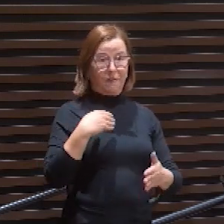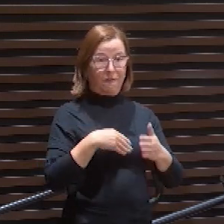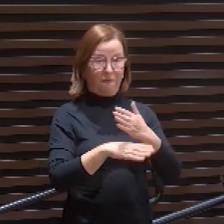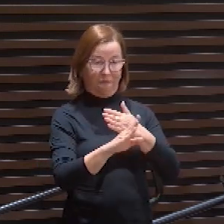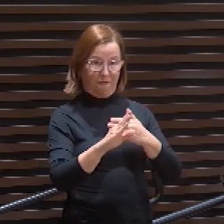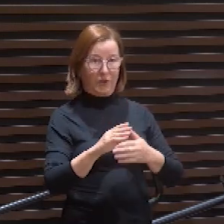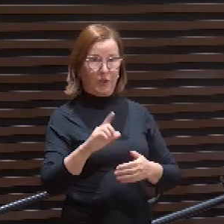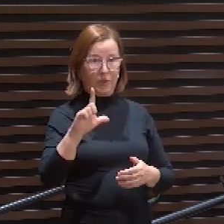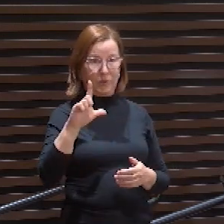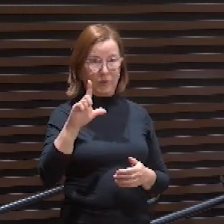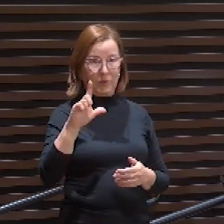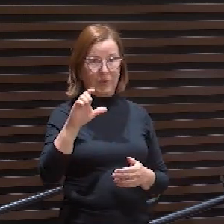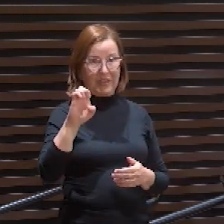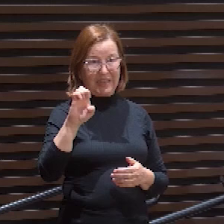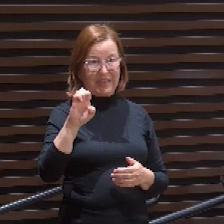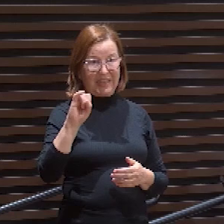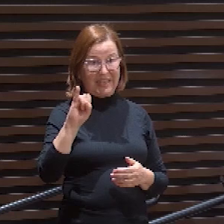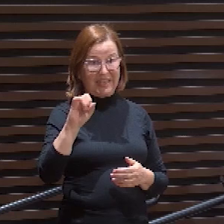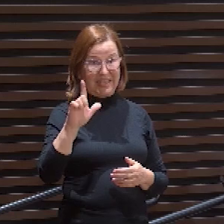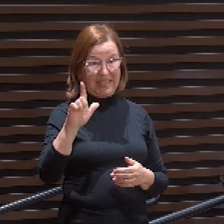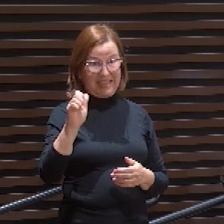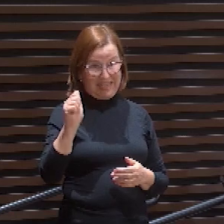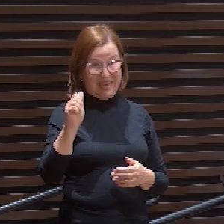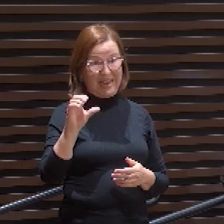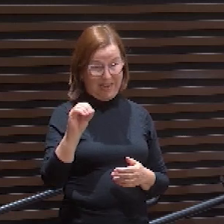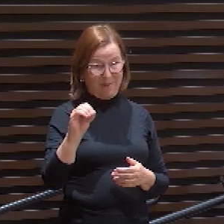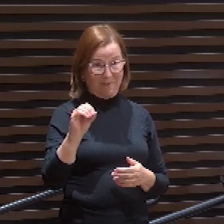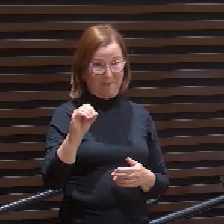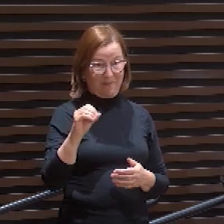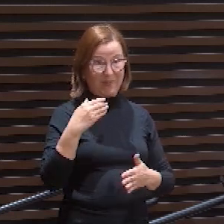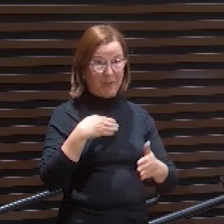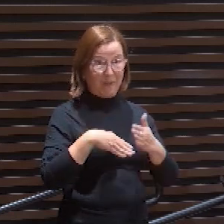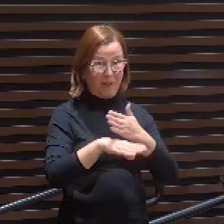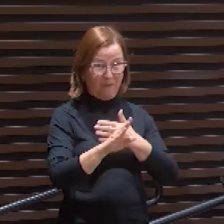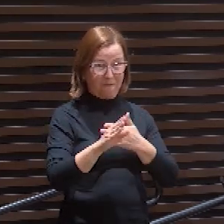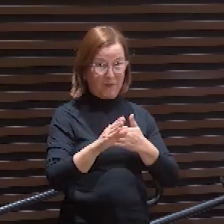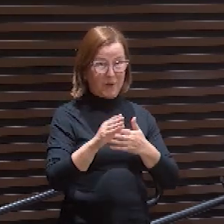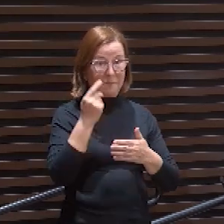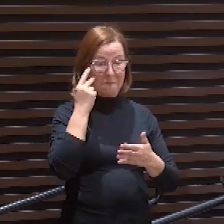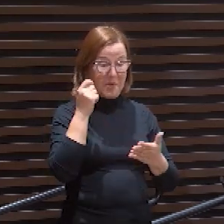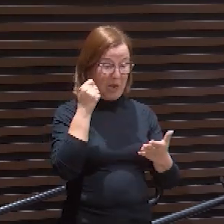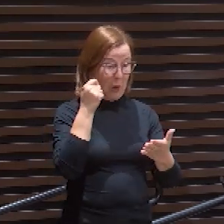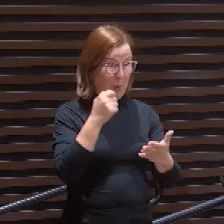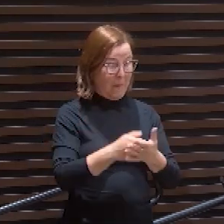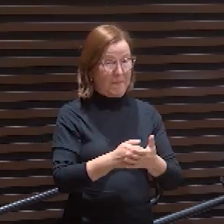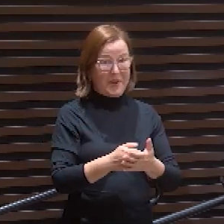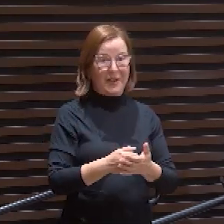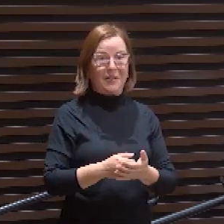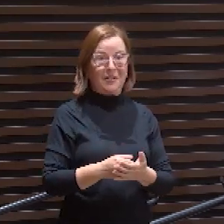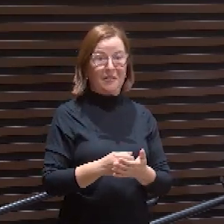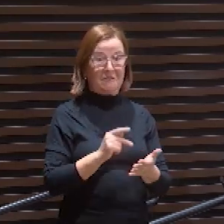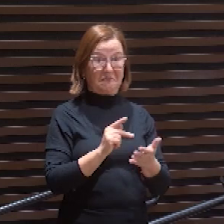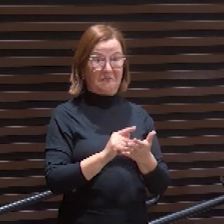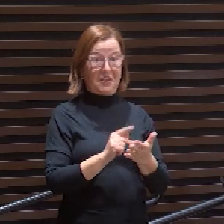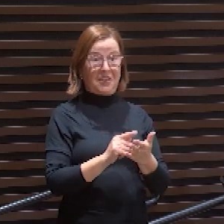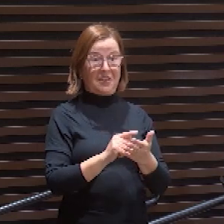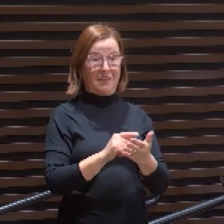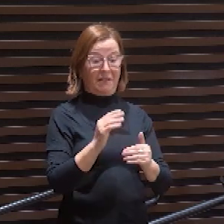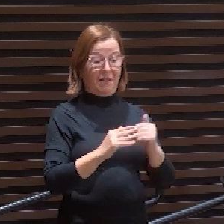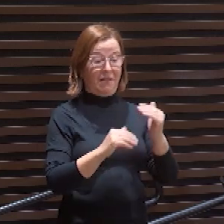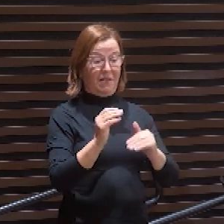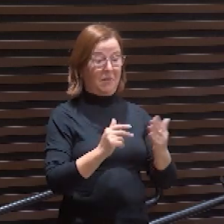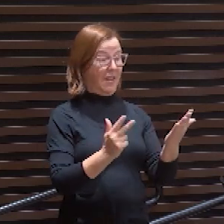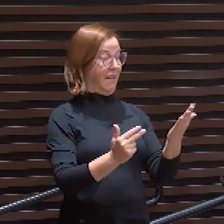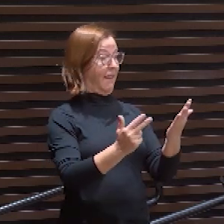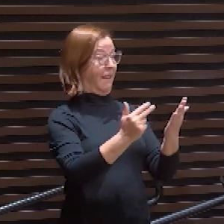horário marcados, com grandes expectativas de comprar verdadeiras obras de